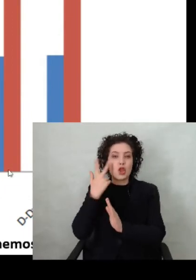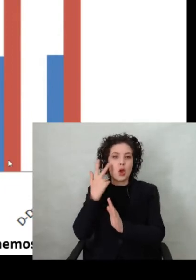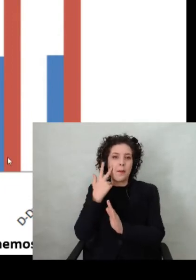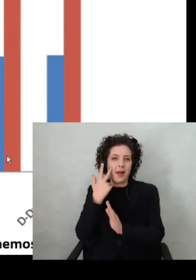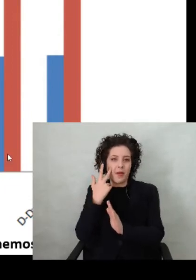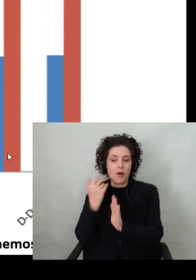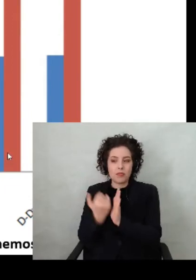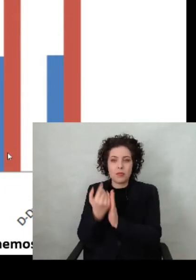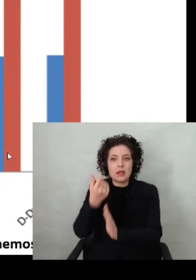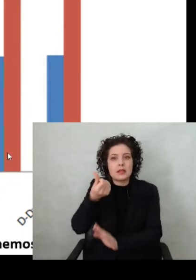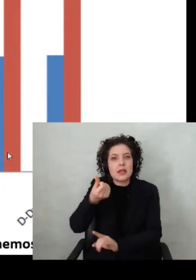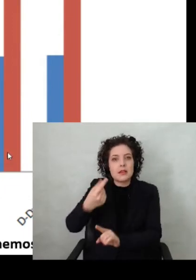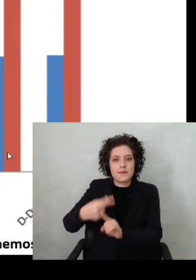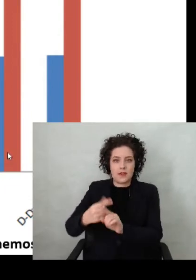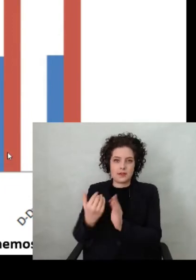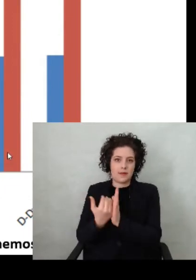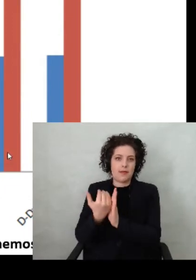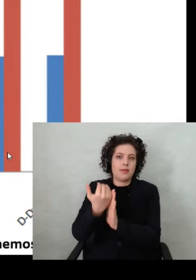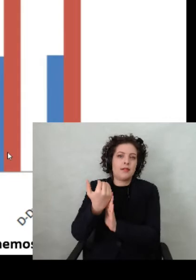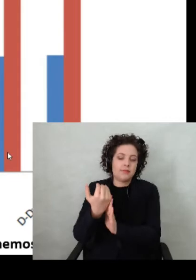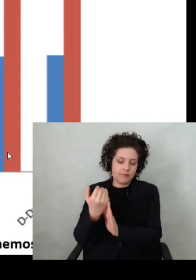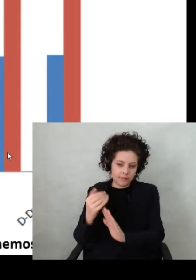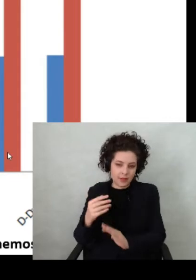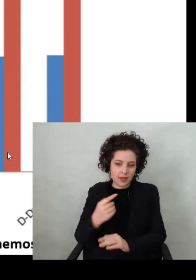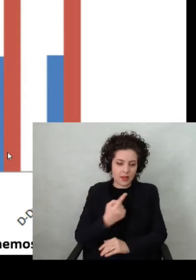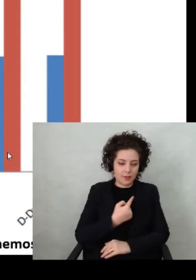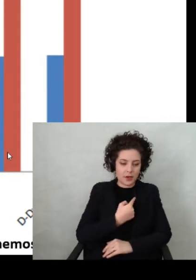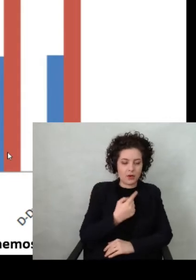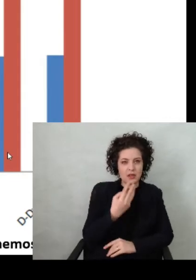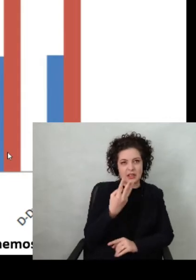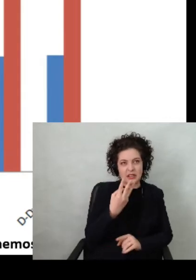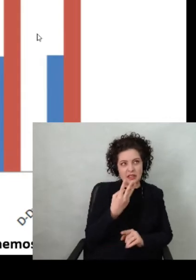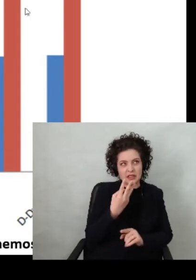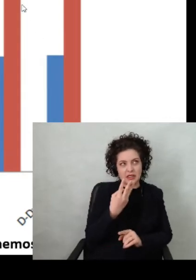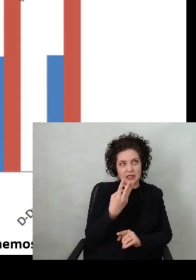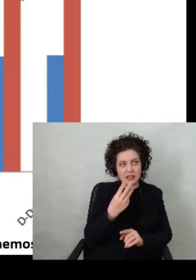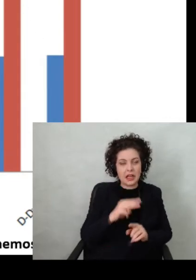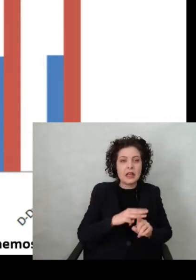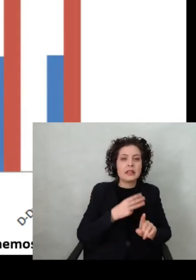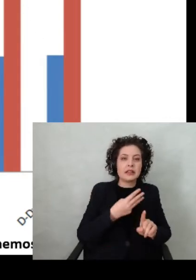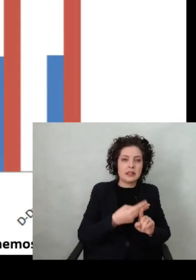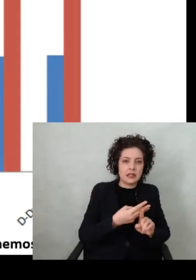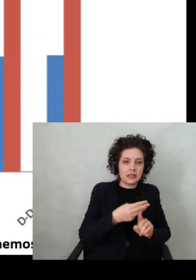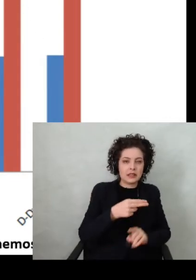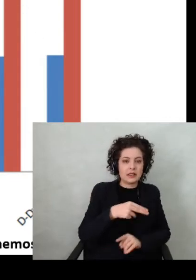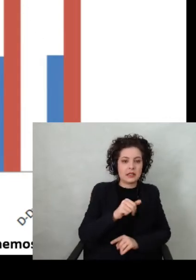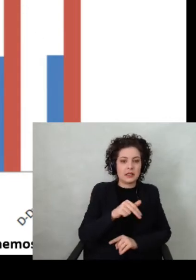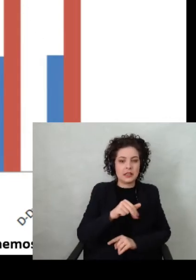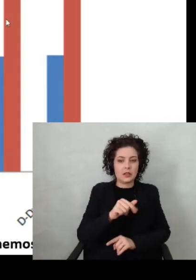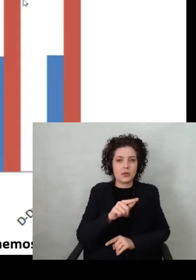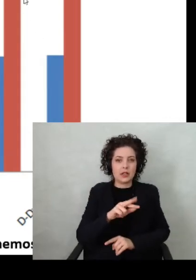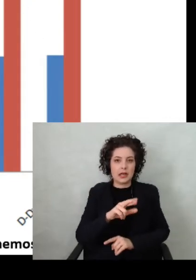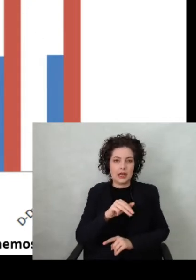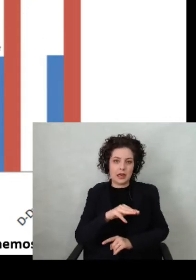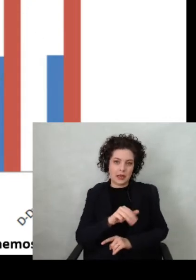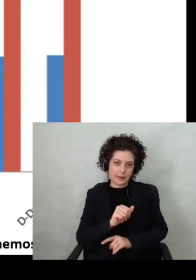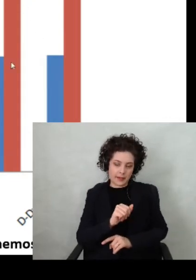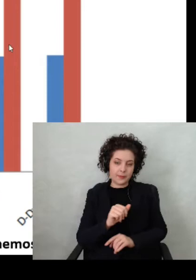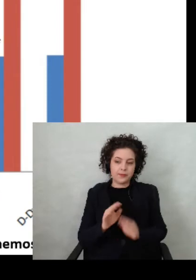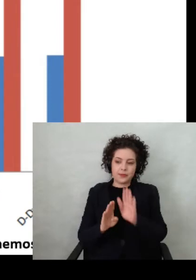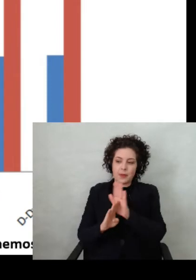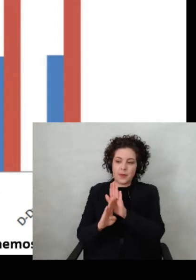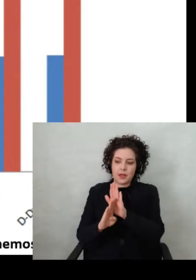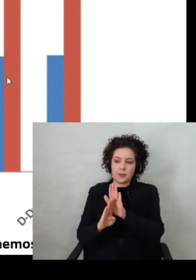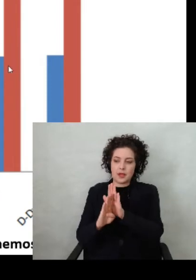dedímero, que seria para nós 3 nanogramas, à medida que sobe o dedímero,